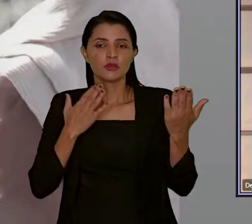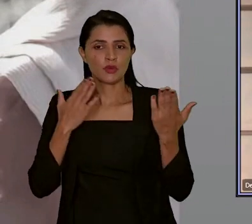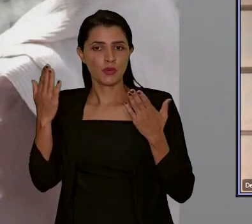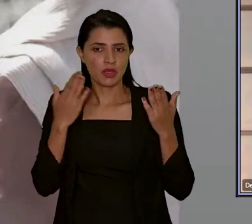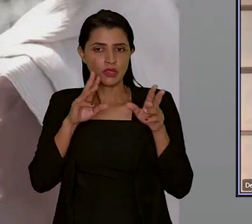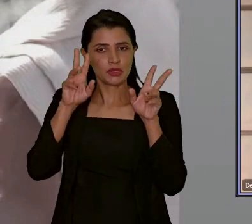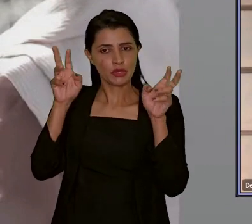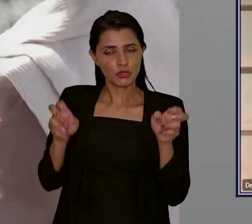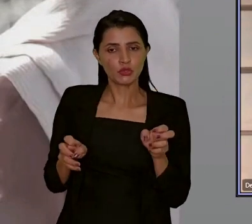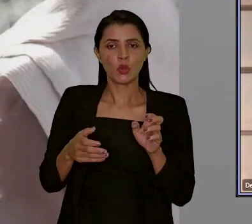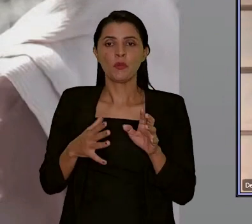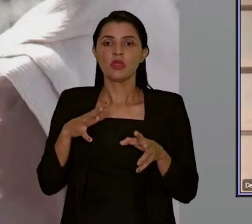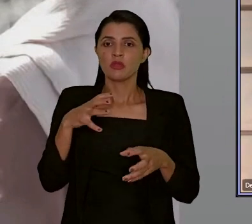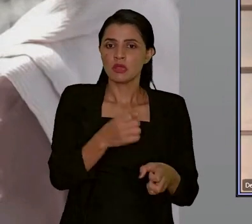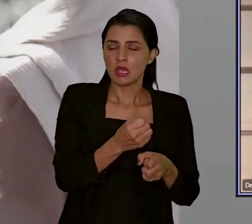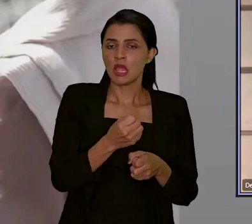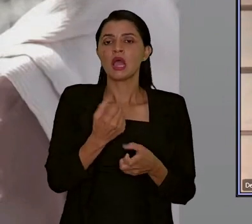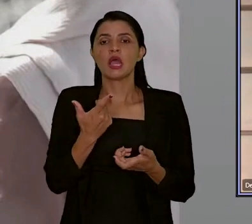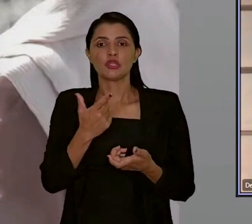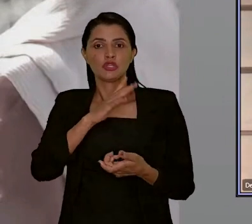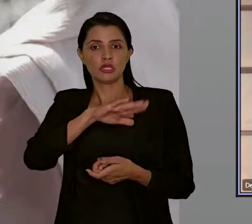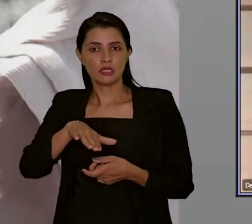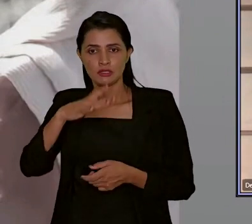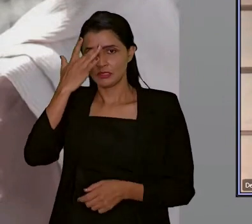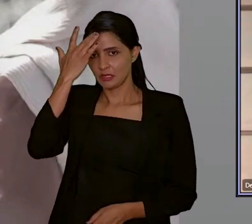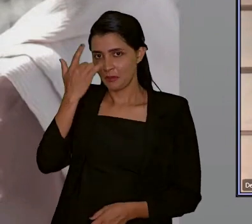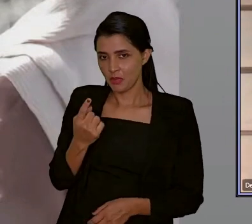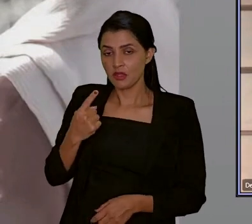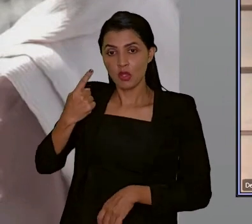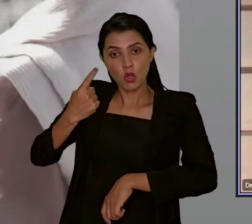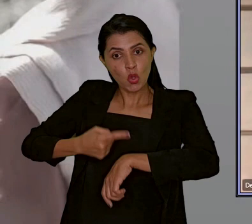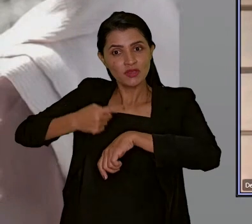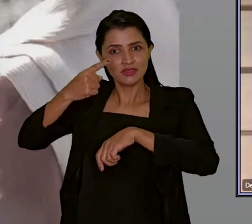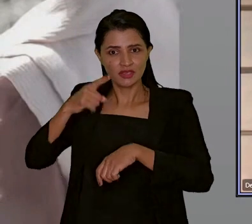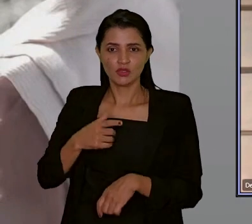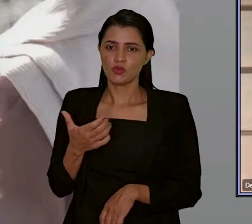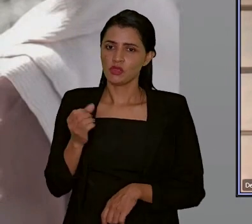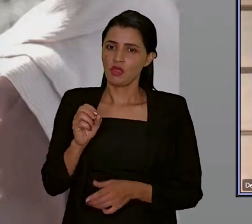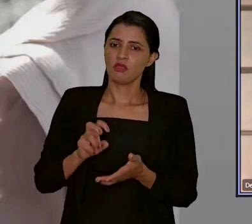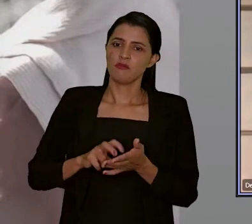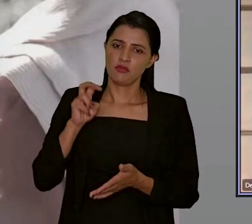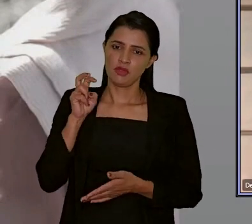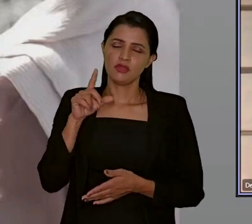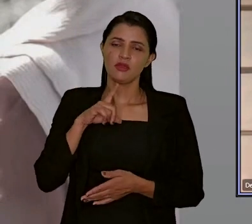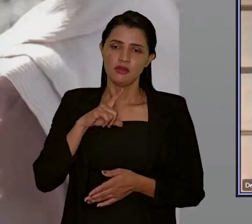subtração internacional de criança, amanhã, pontualmente, às 10 da manhã, em